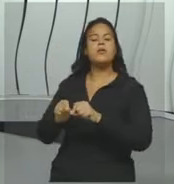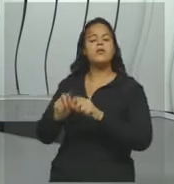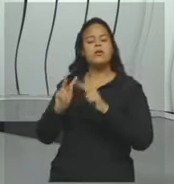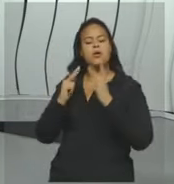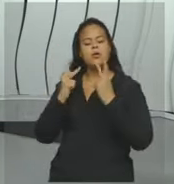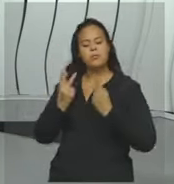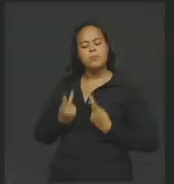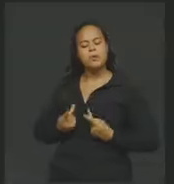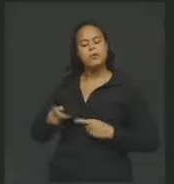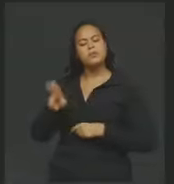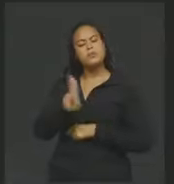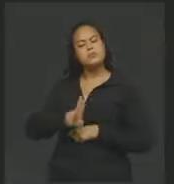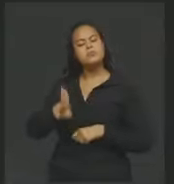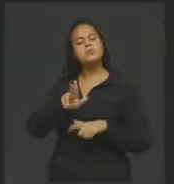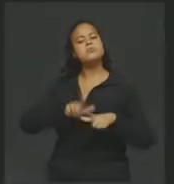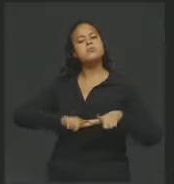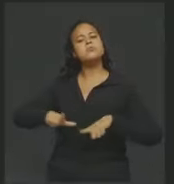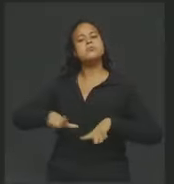Bom,